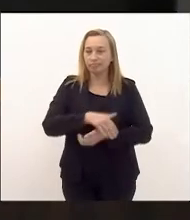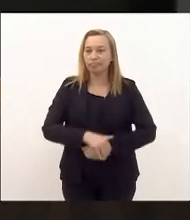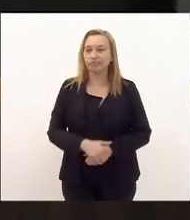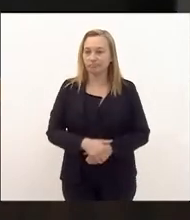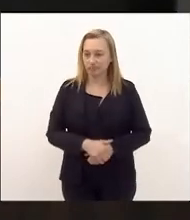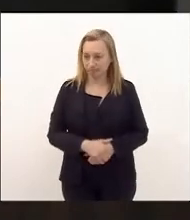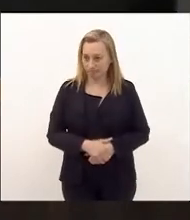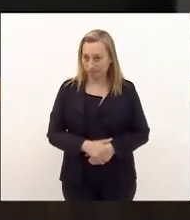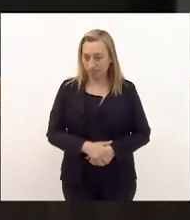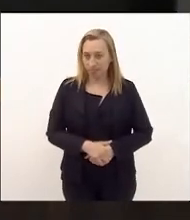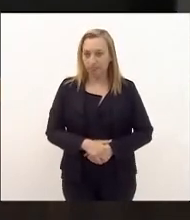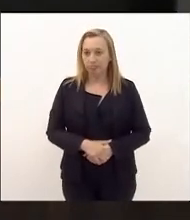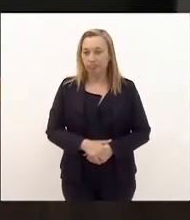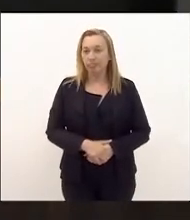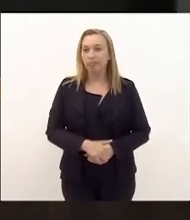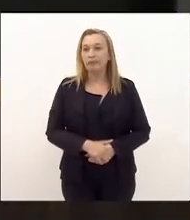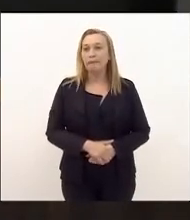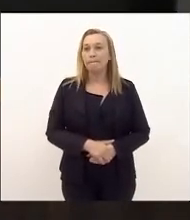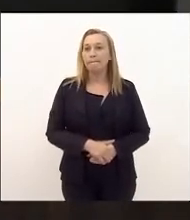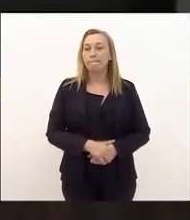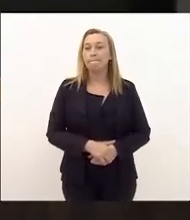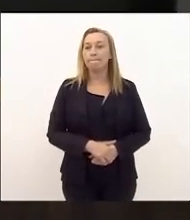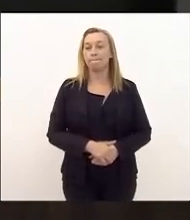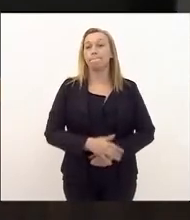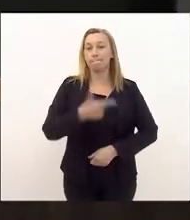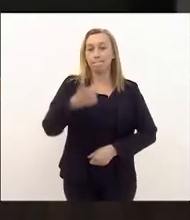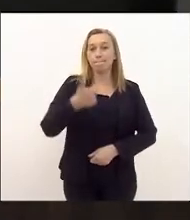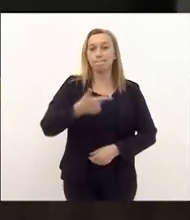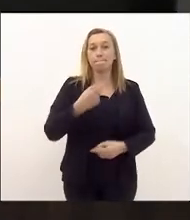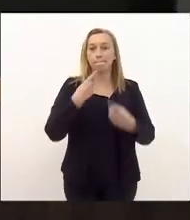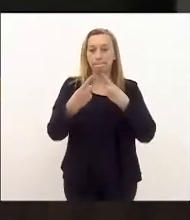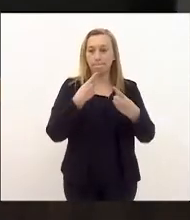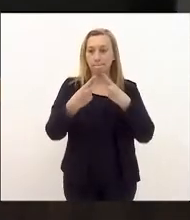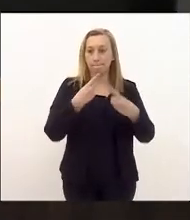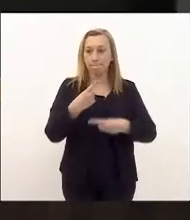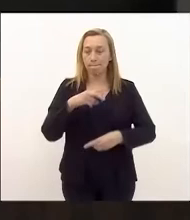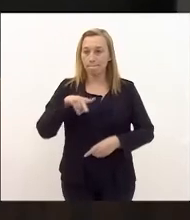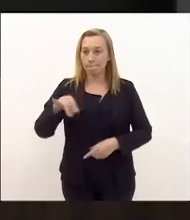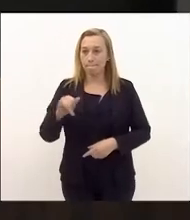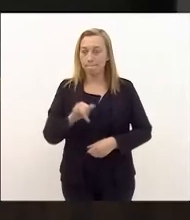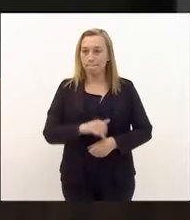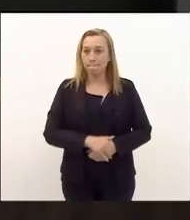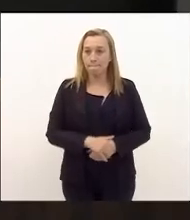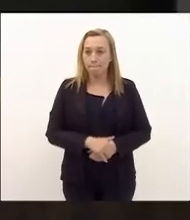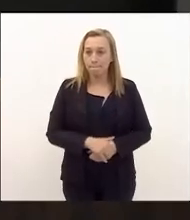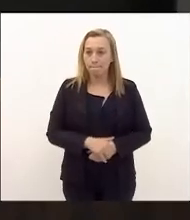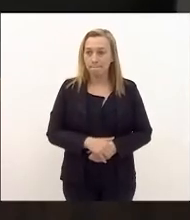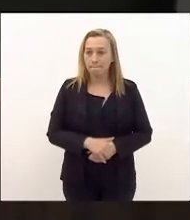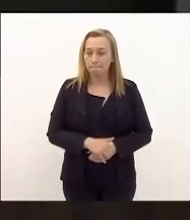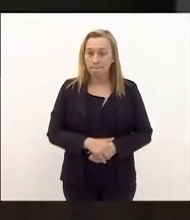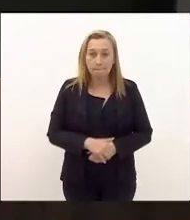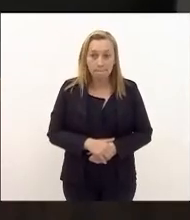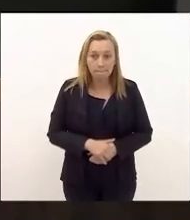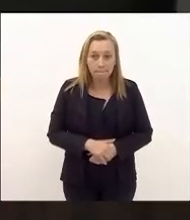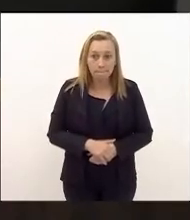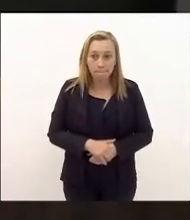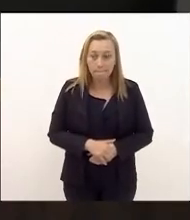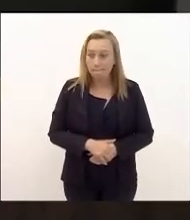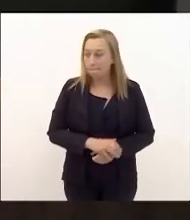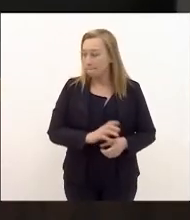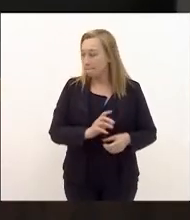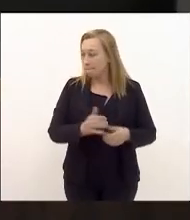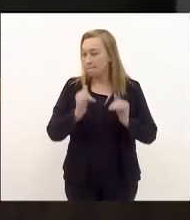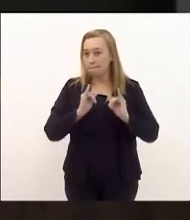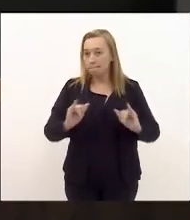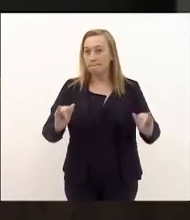Aprovado. Vai a redação do vencido para a segunda discussão. Para declarar, presidente. Declarar, presidente. Declaração de voto